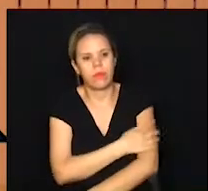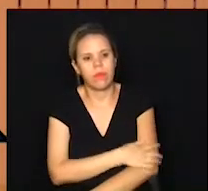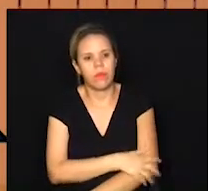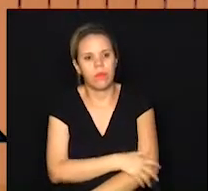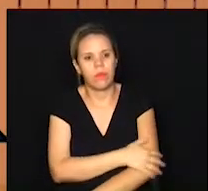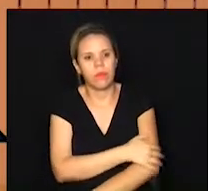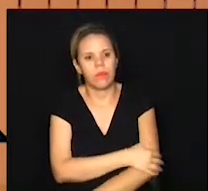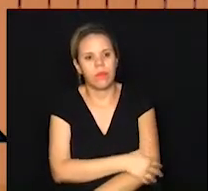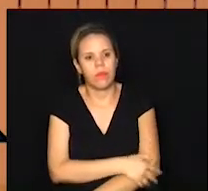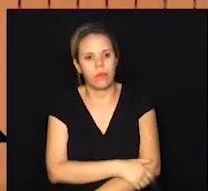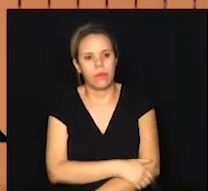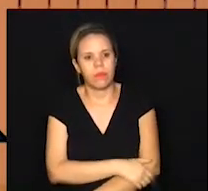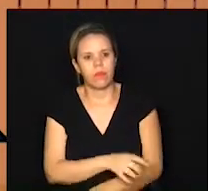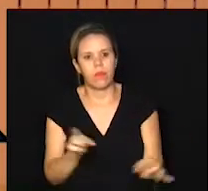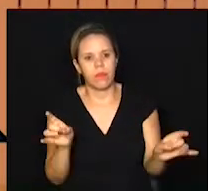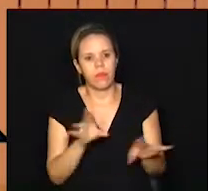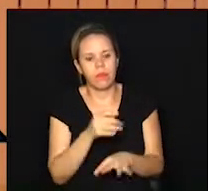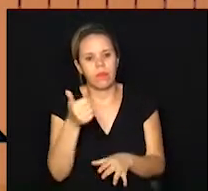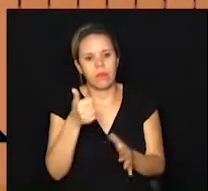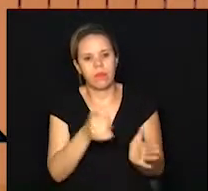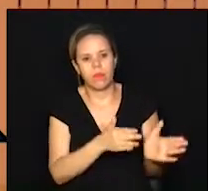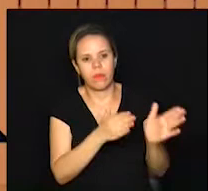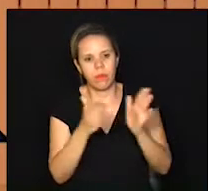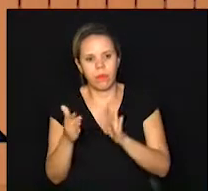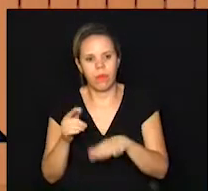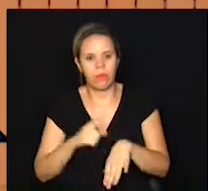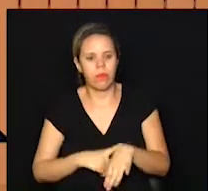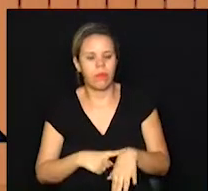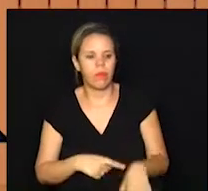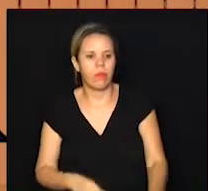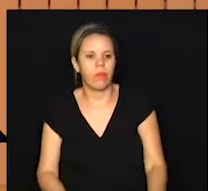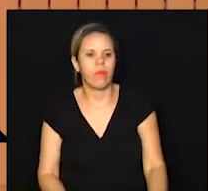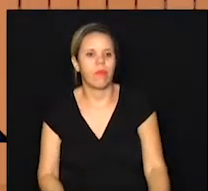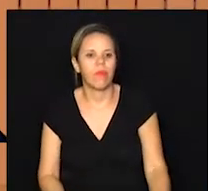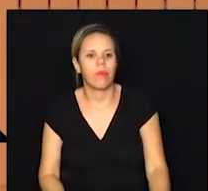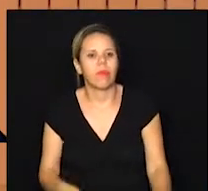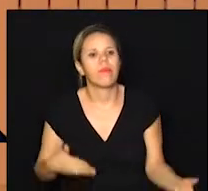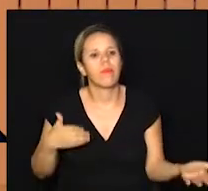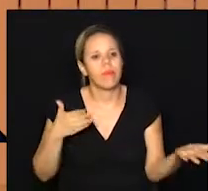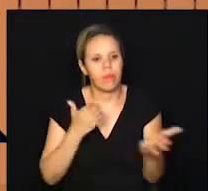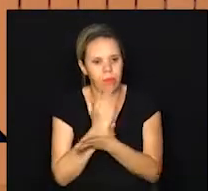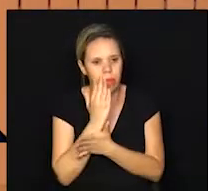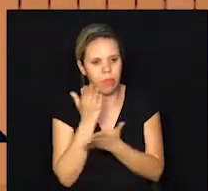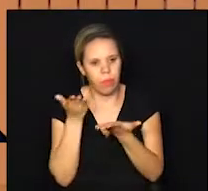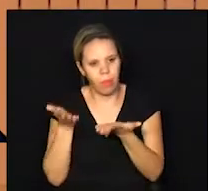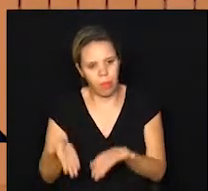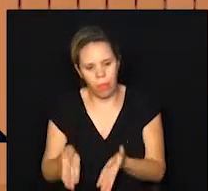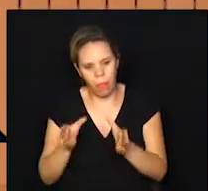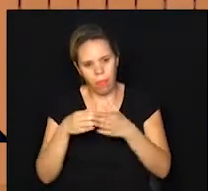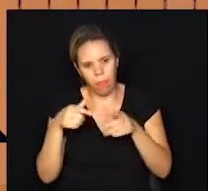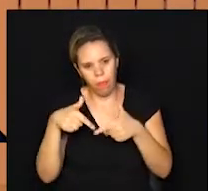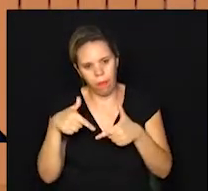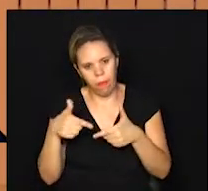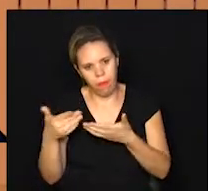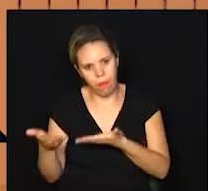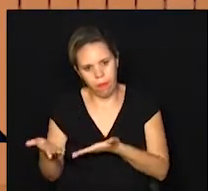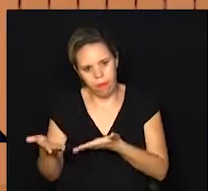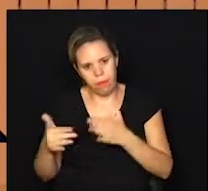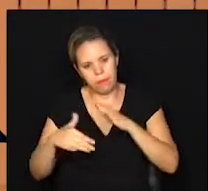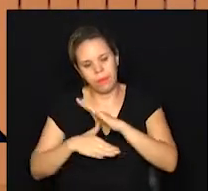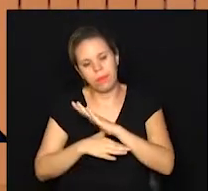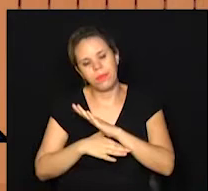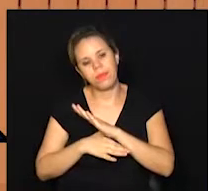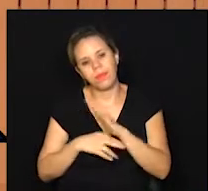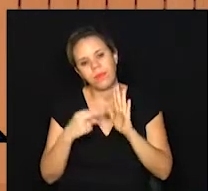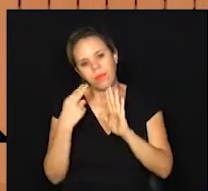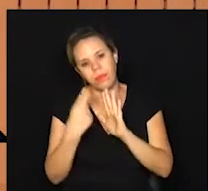consideramos encerrado este primeiro ponto e aprovado aqui por essa comissão o nome